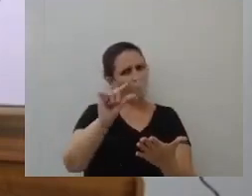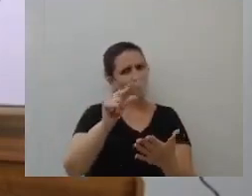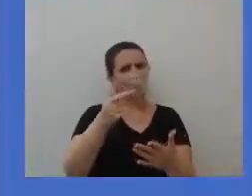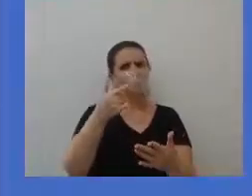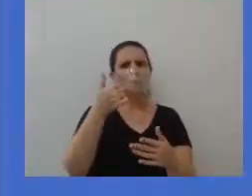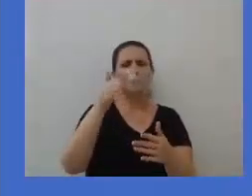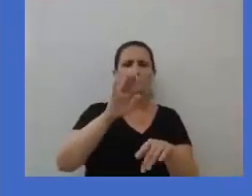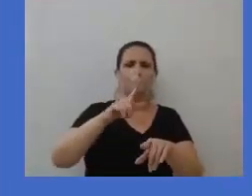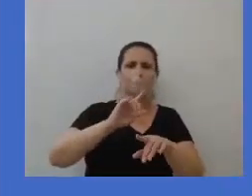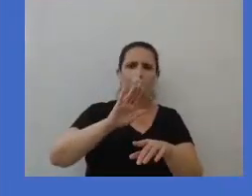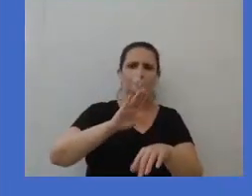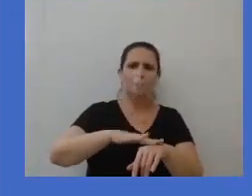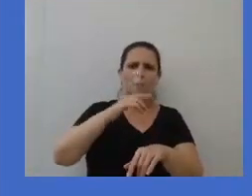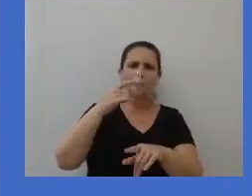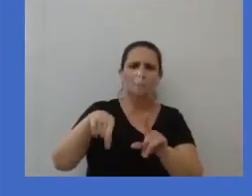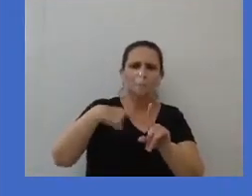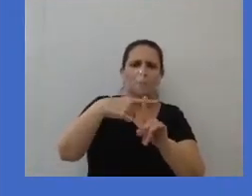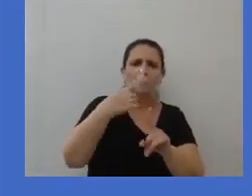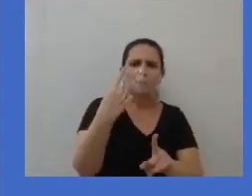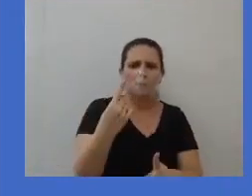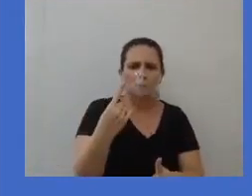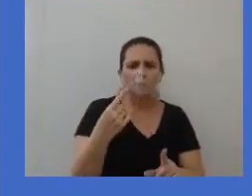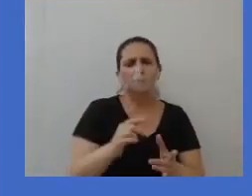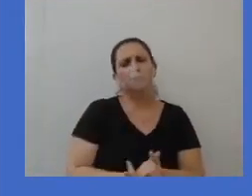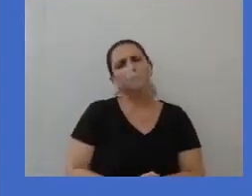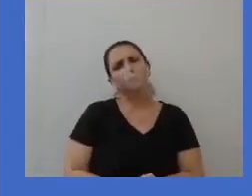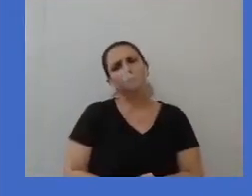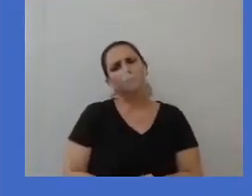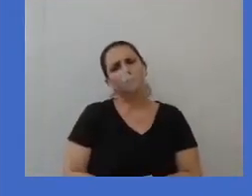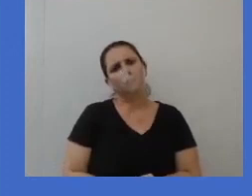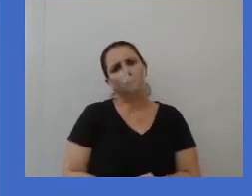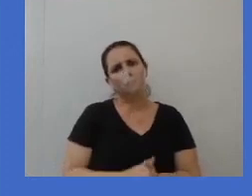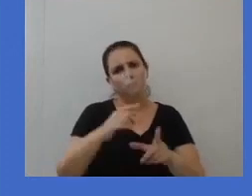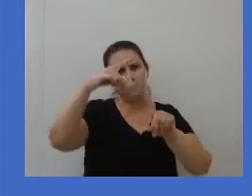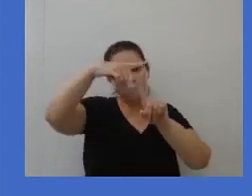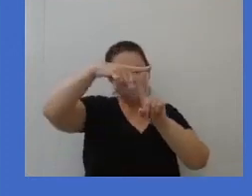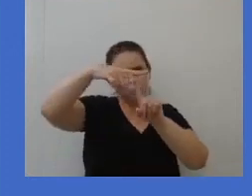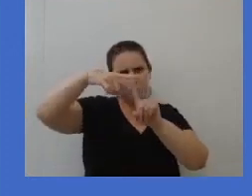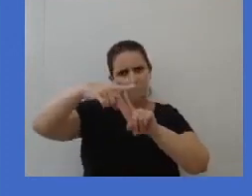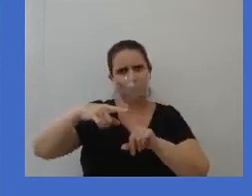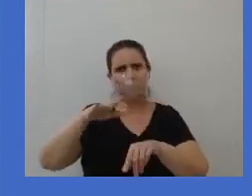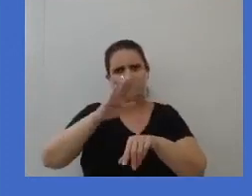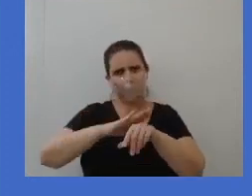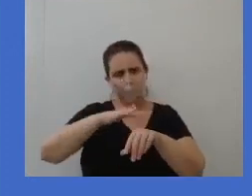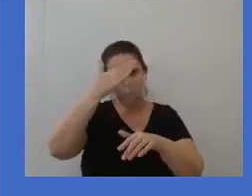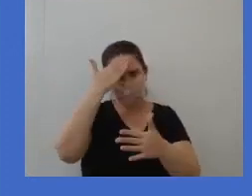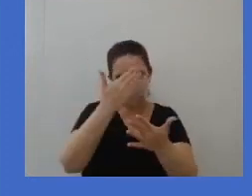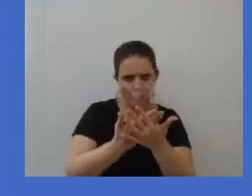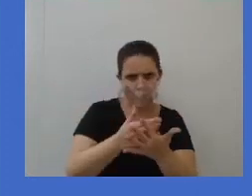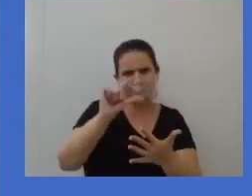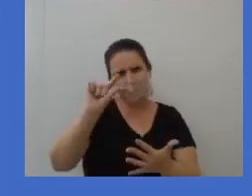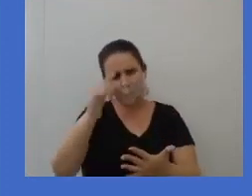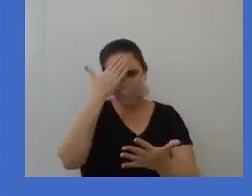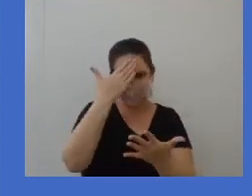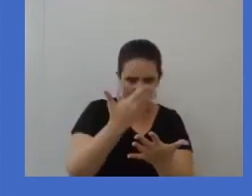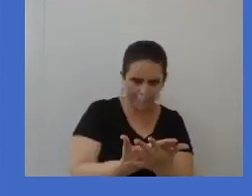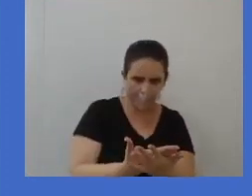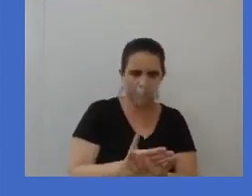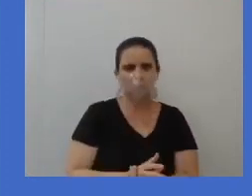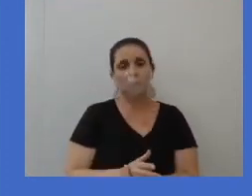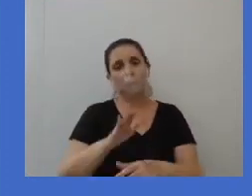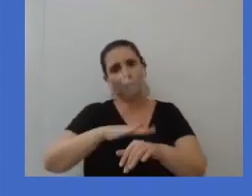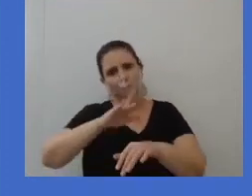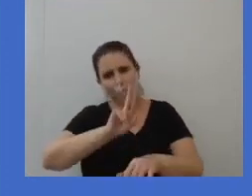mais uma abordagem sobre essa questão dos gêneros que merecem mais ou menos confiança, dos gêneros que são